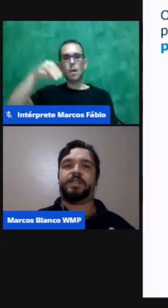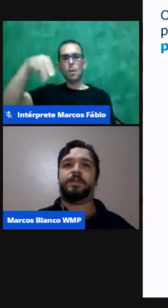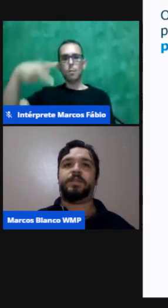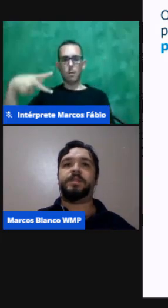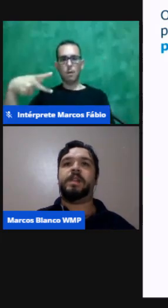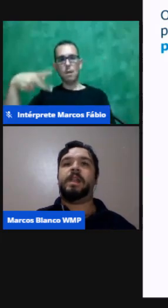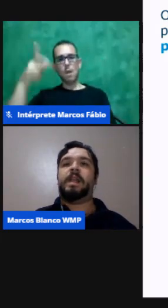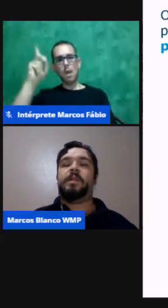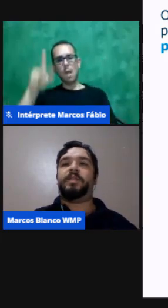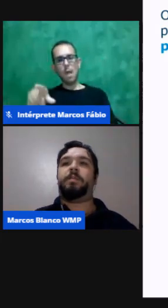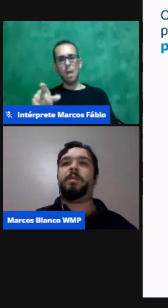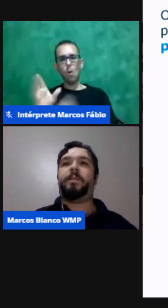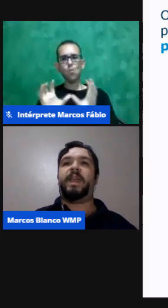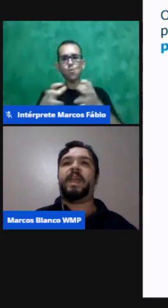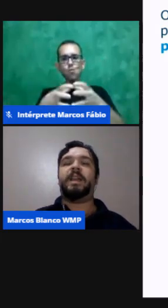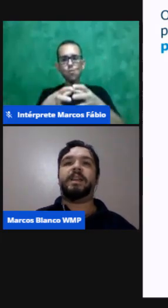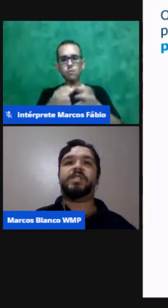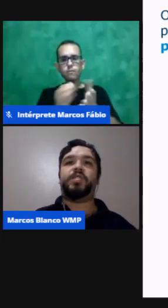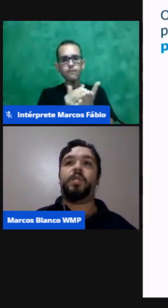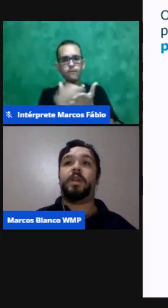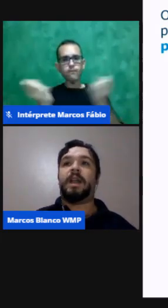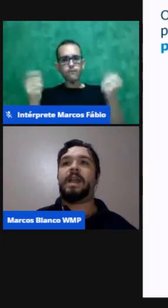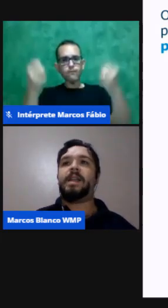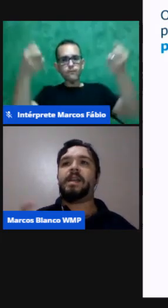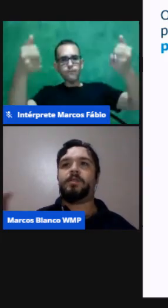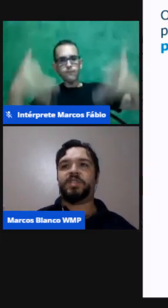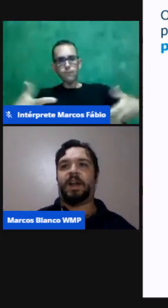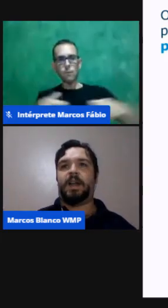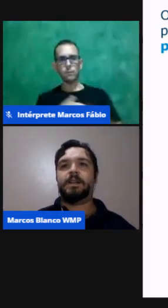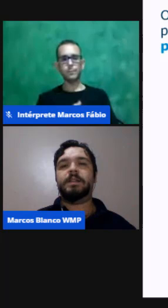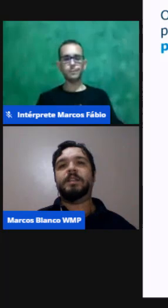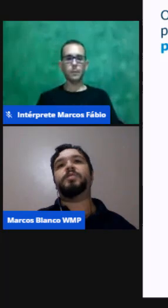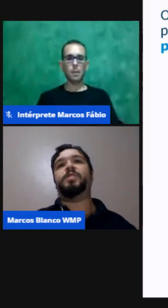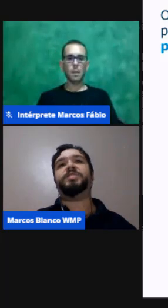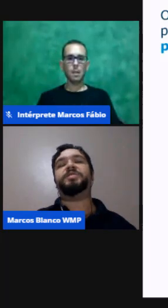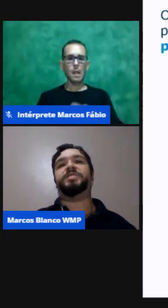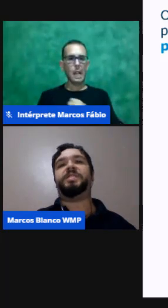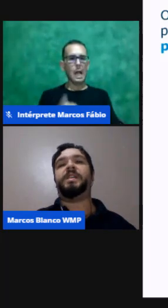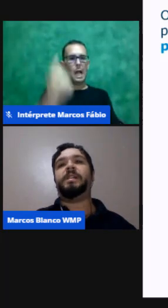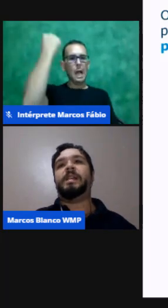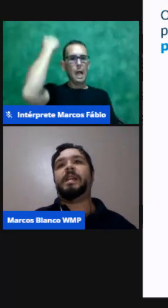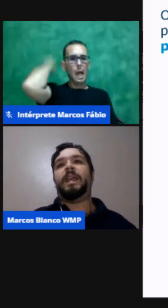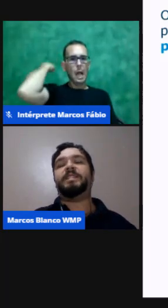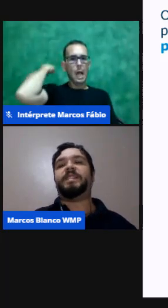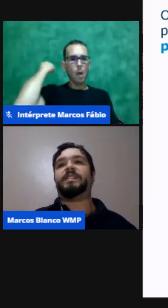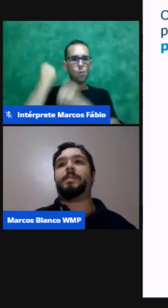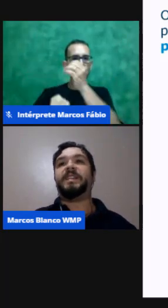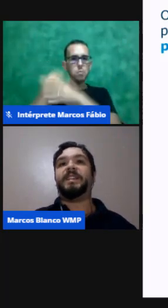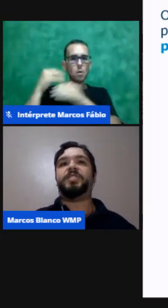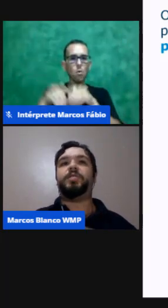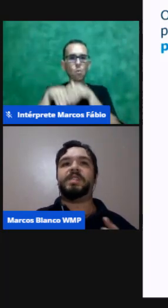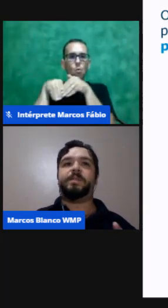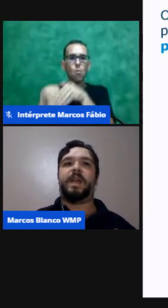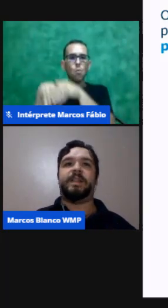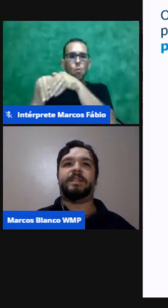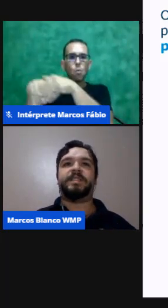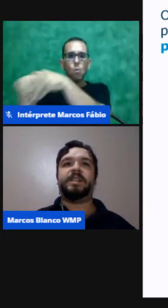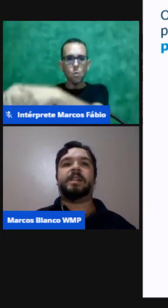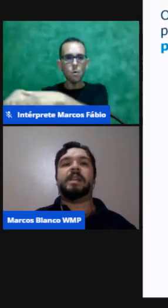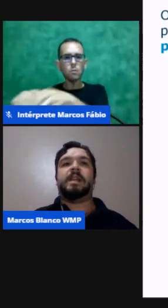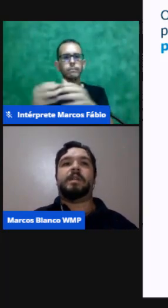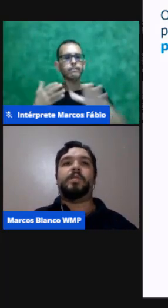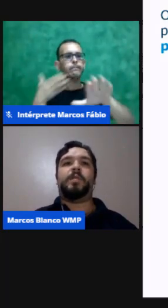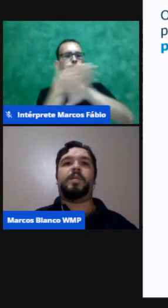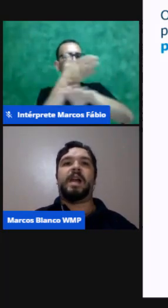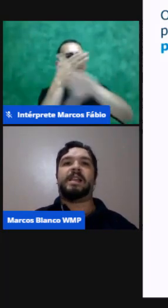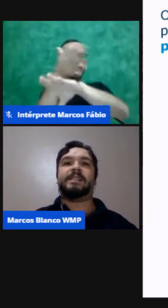fins lucrativos. O WMP ele iniciou lá na Austrália e hoje em dia ele já está presente em 12